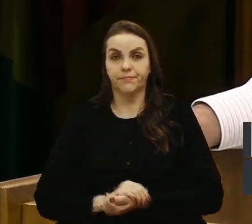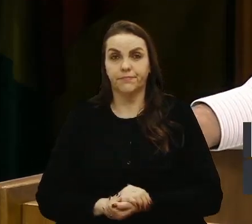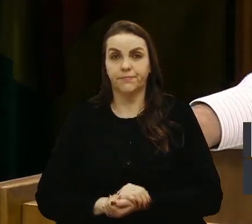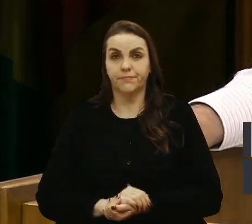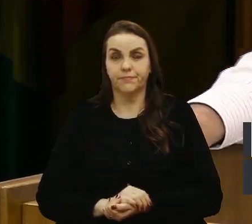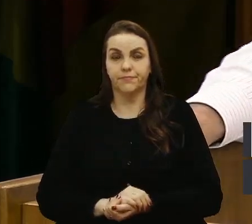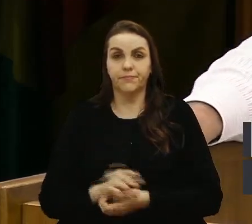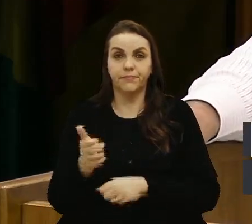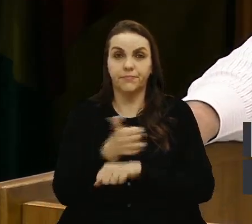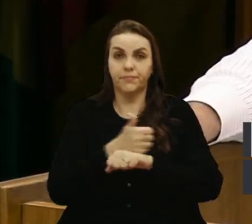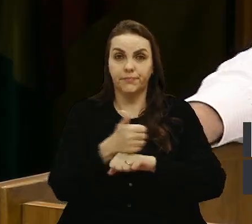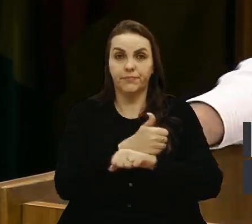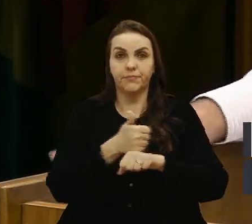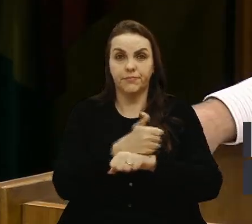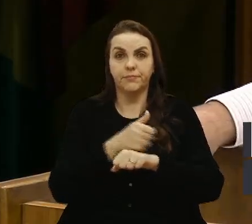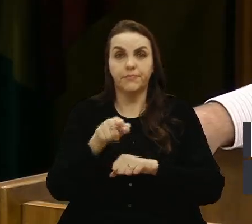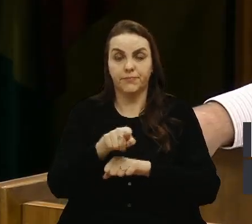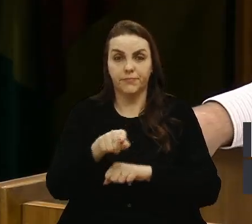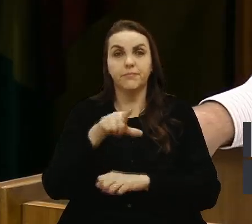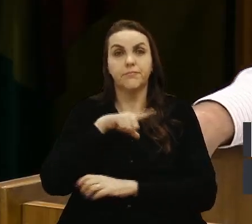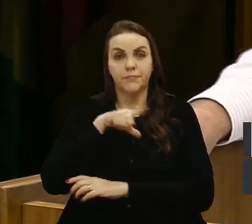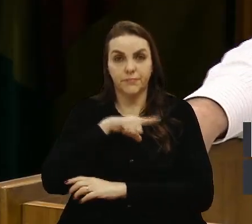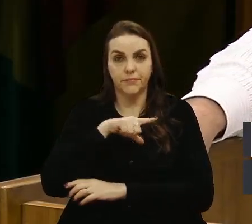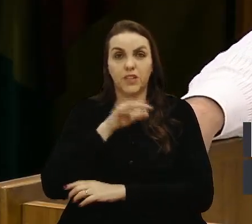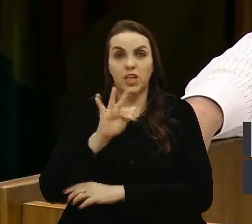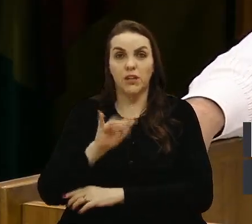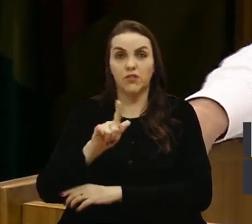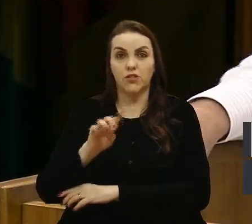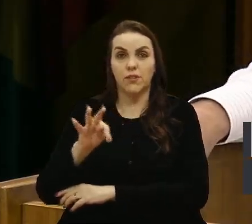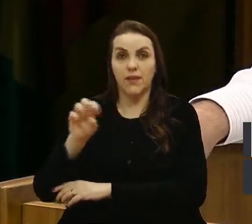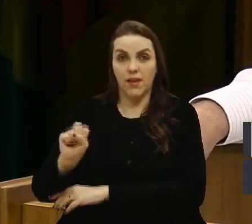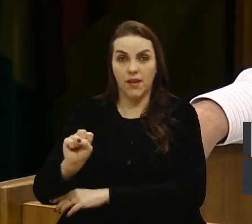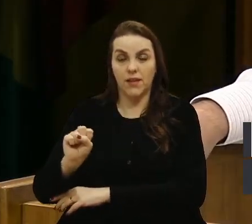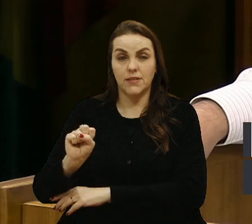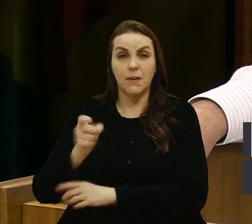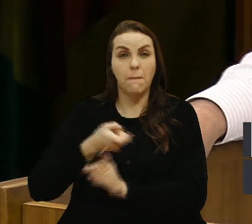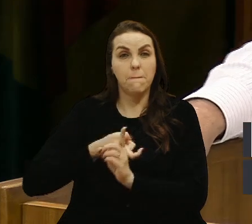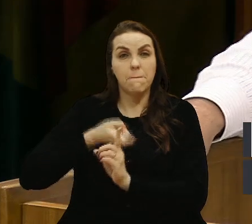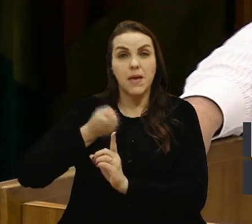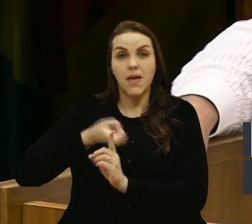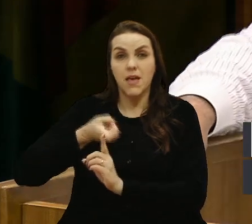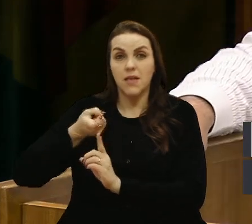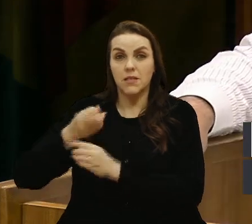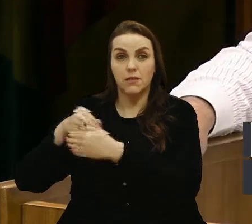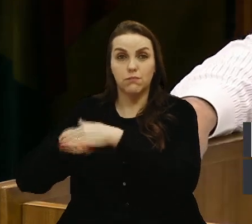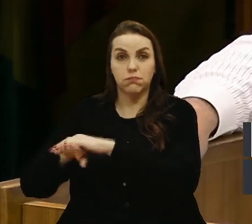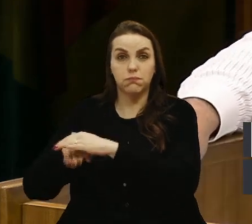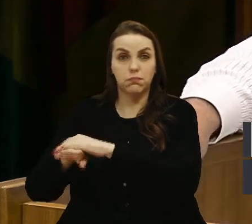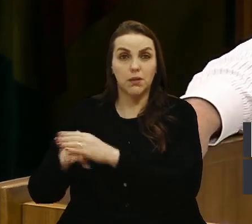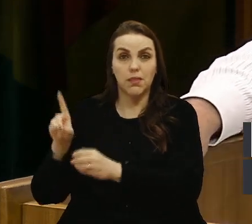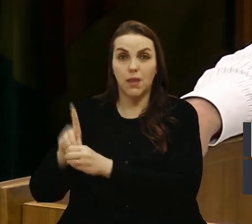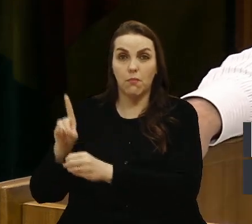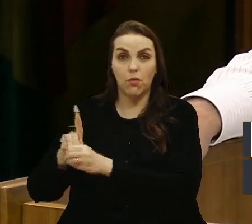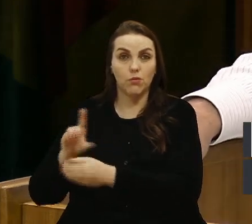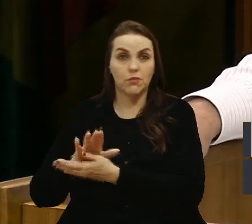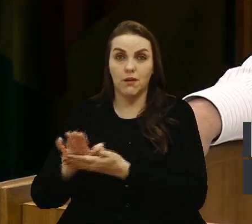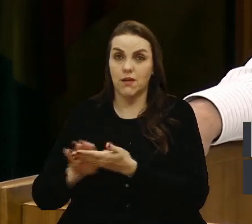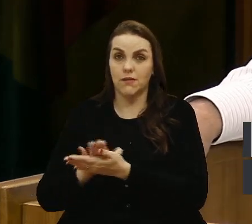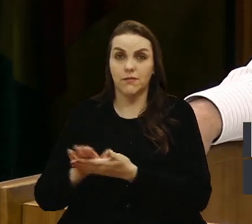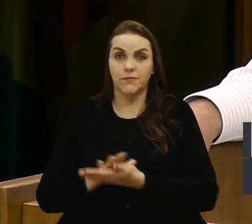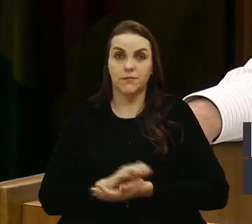dos profissionais que têm o seu FGTS há meses sem ser depositados,